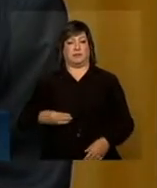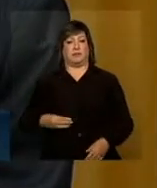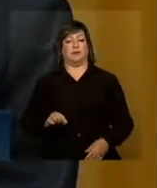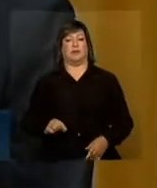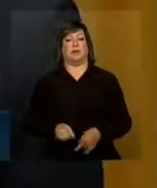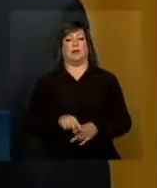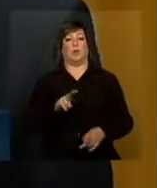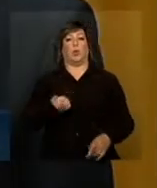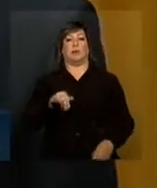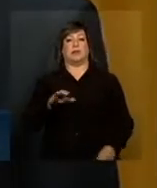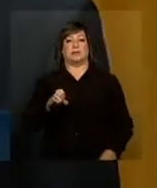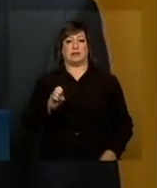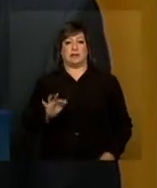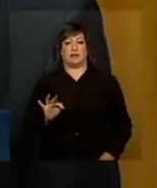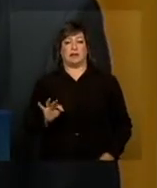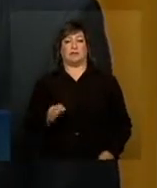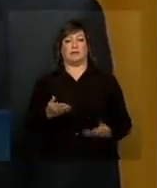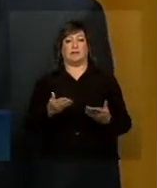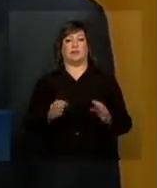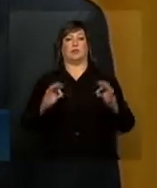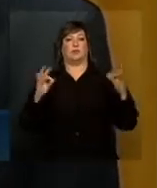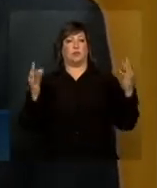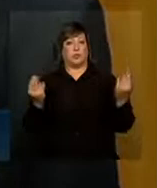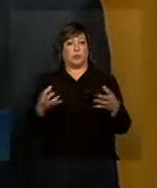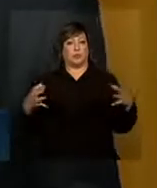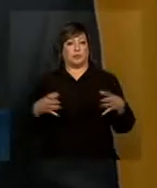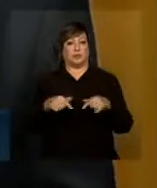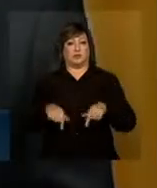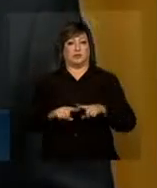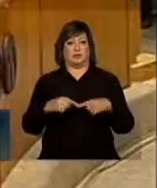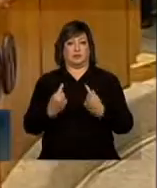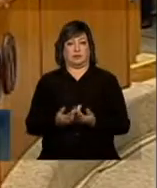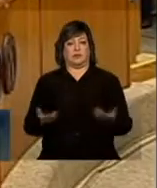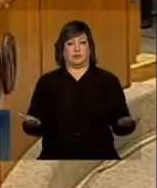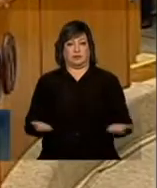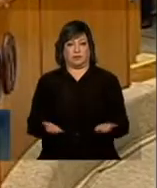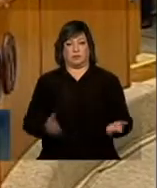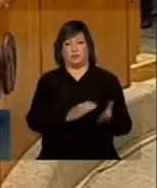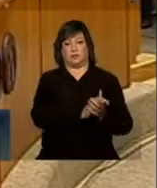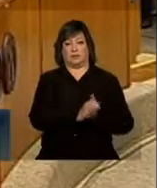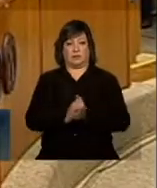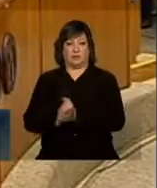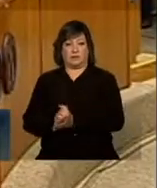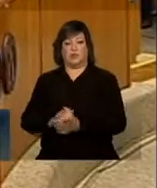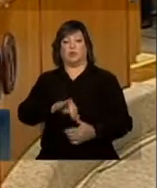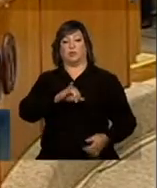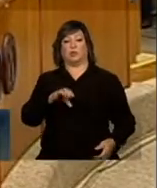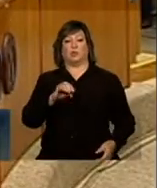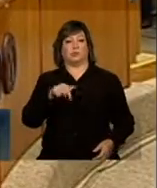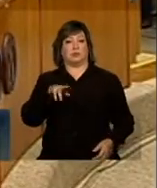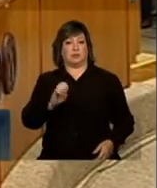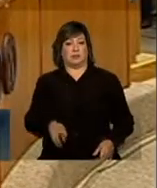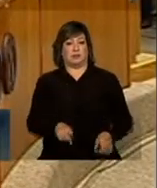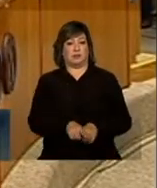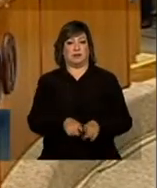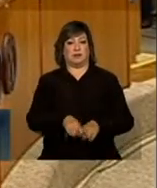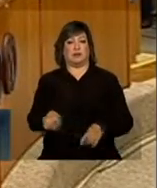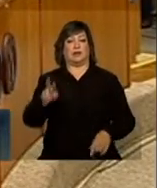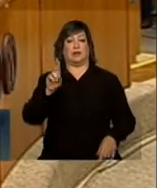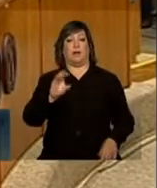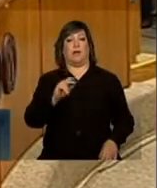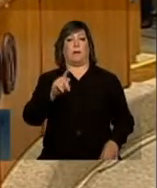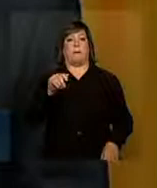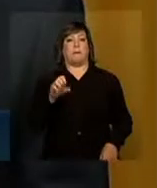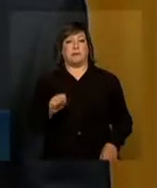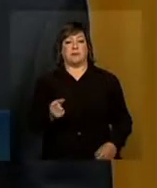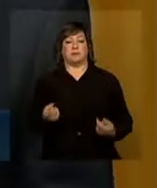da Unicef, Cristina, Antonella e o querido amigo Joaquim Molina, representando a OPAS, grande parceiro